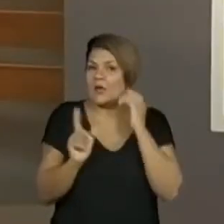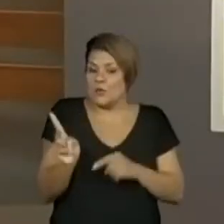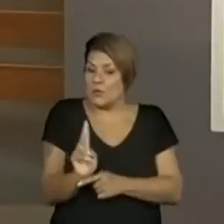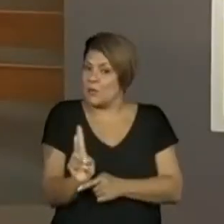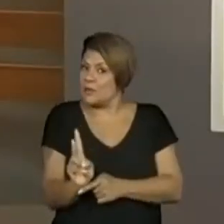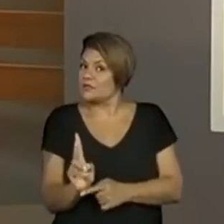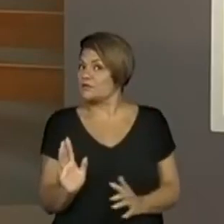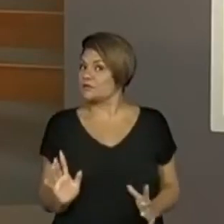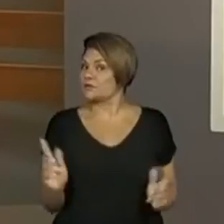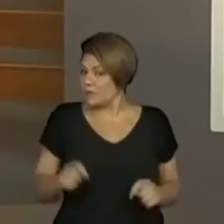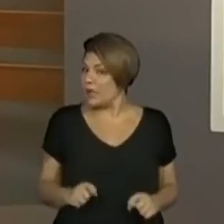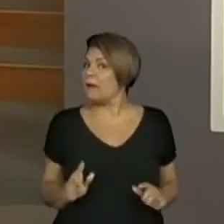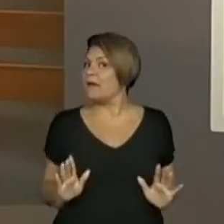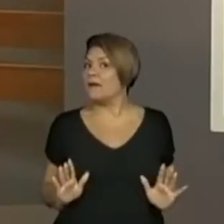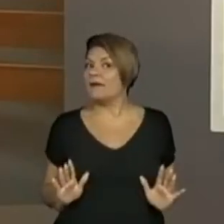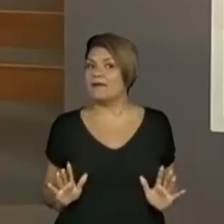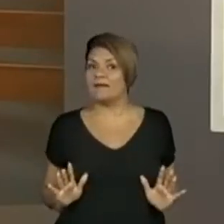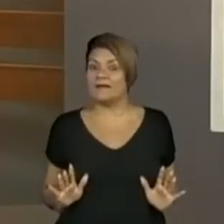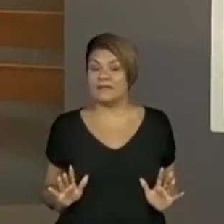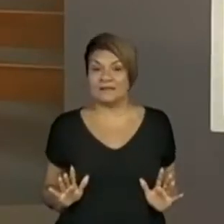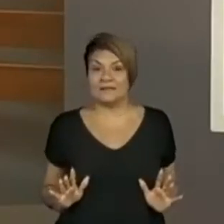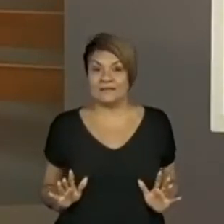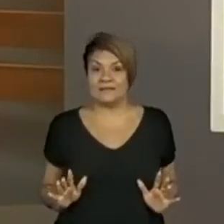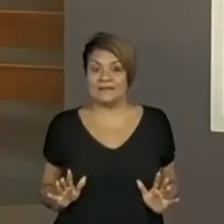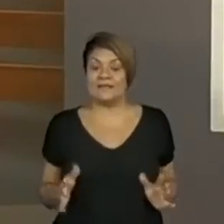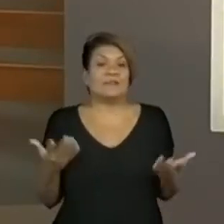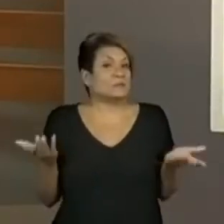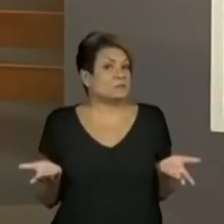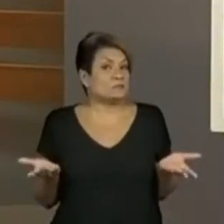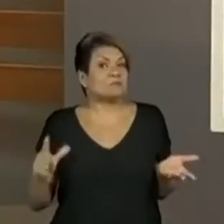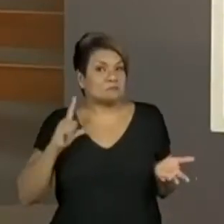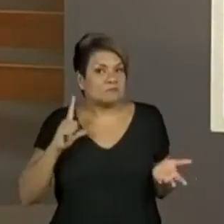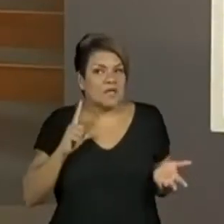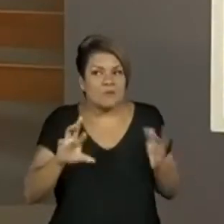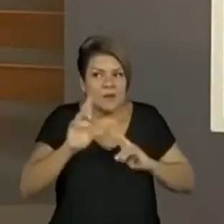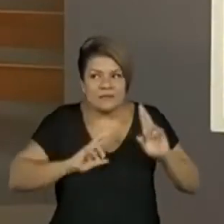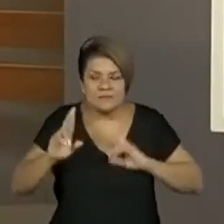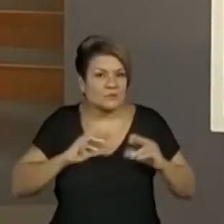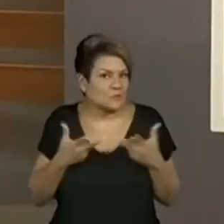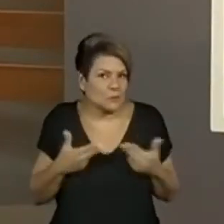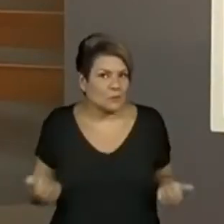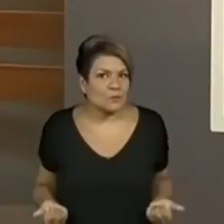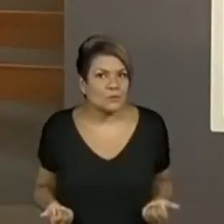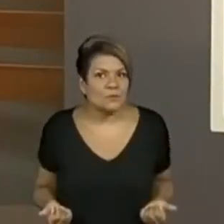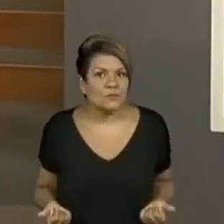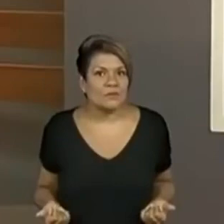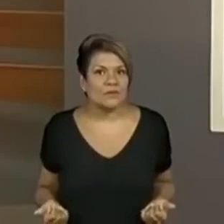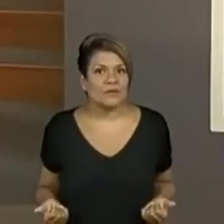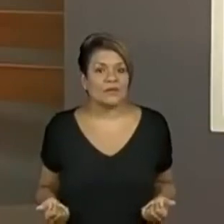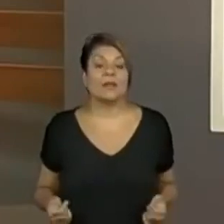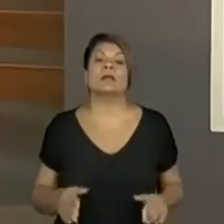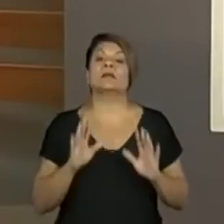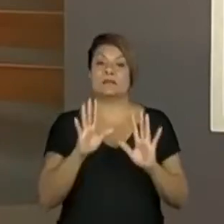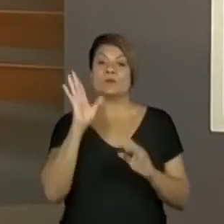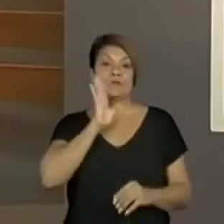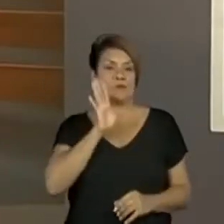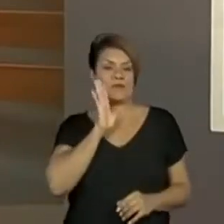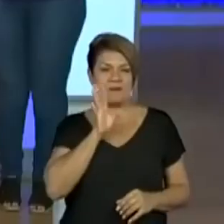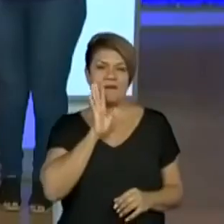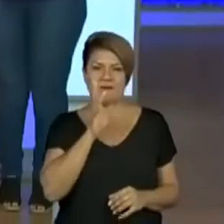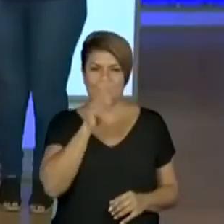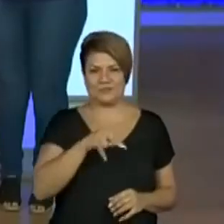Porque a gente tem um guardião. Será que eles têm uma solução para tudo isso? E o legal, né, professora, que todo